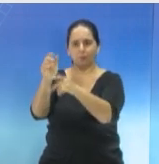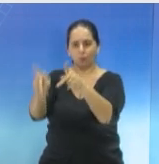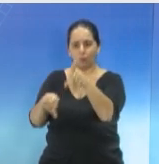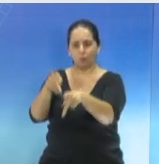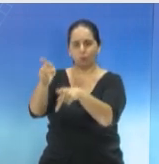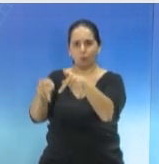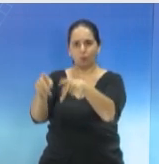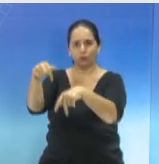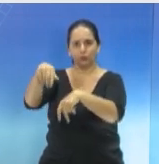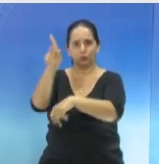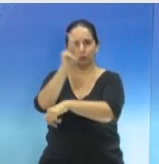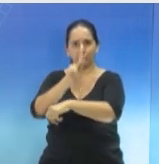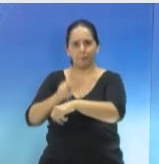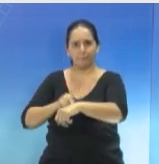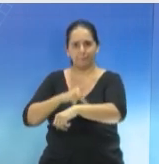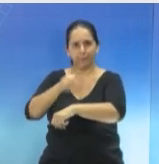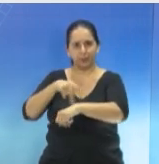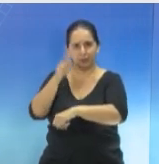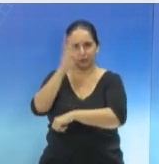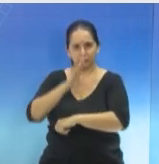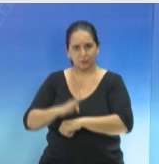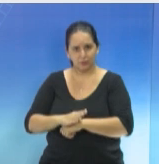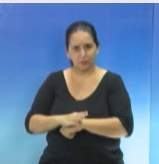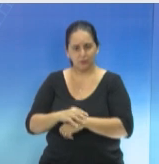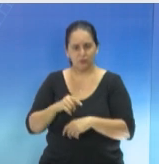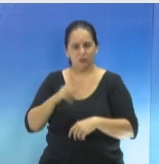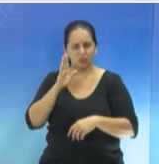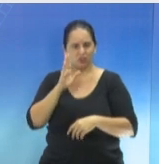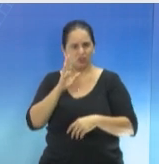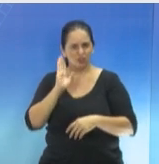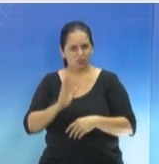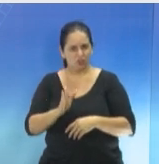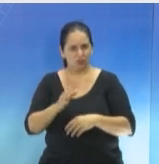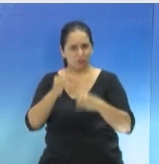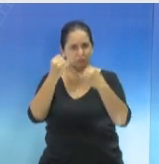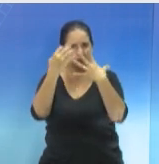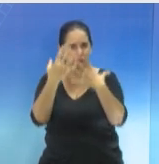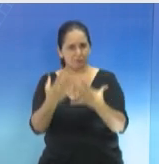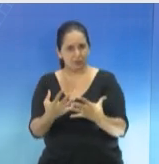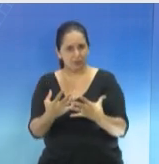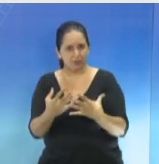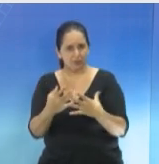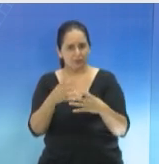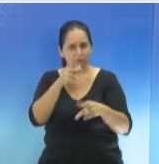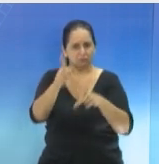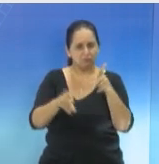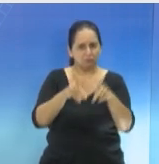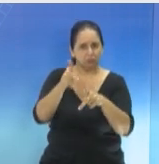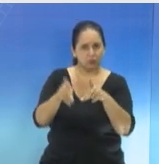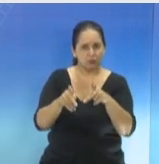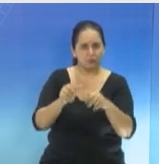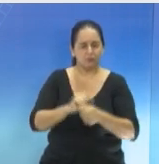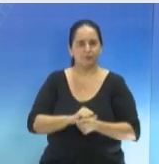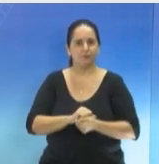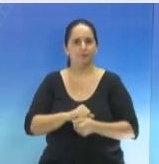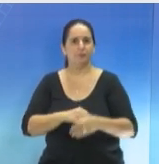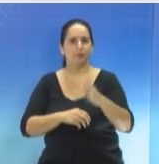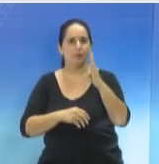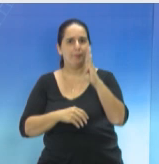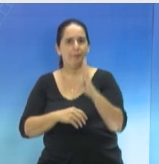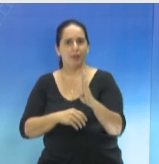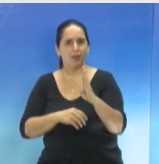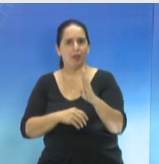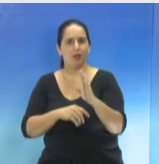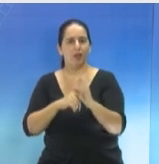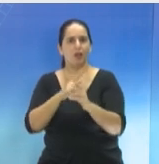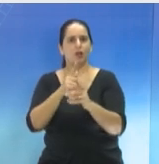de um povo a seu país? Será que estamos referendando aí nesse momento? B. Gênero solene de